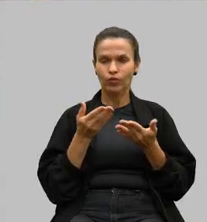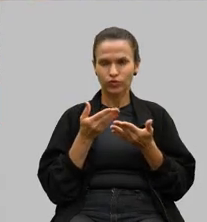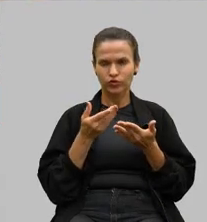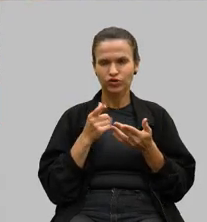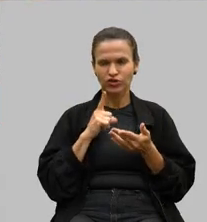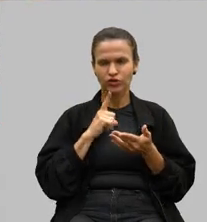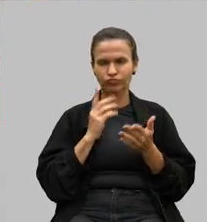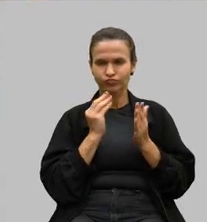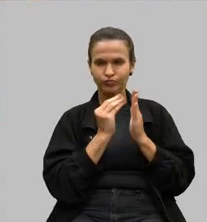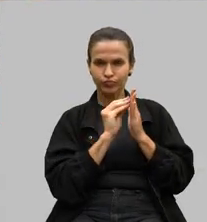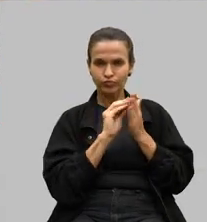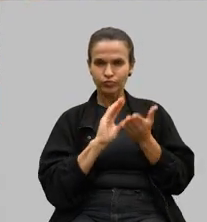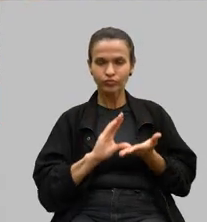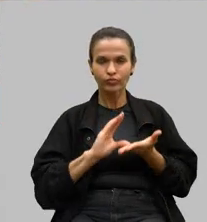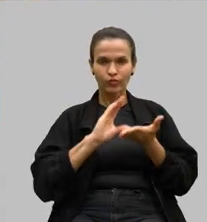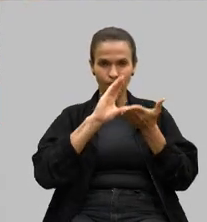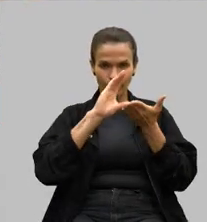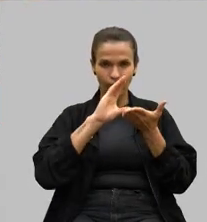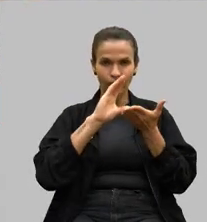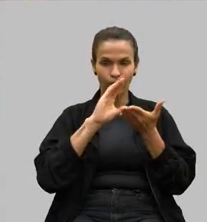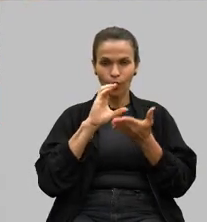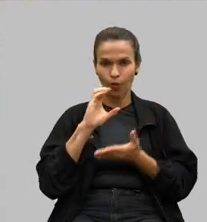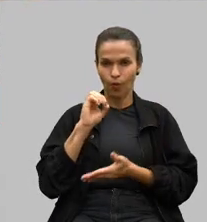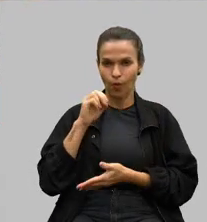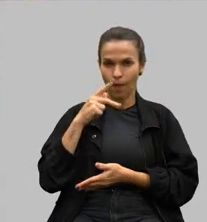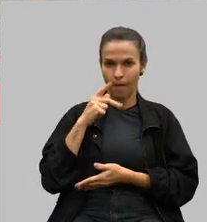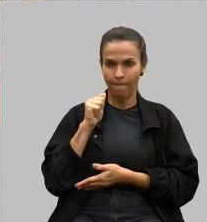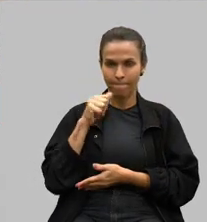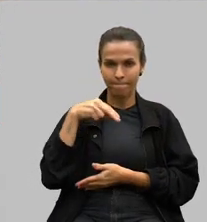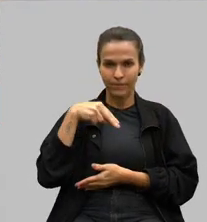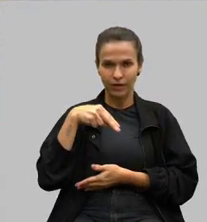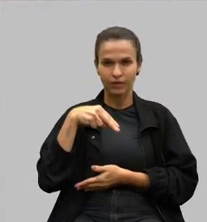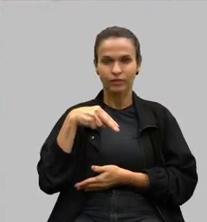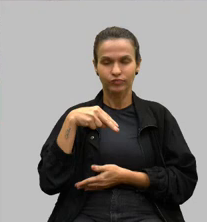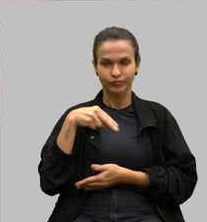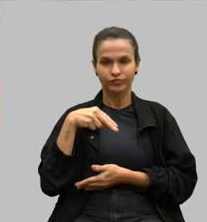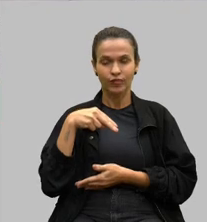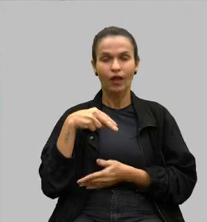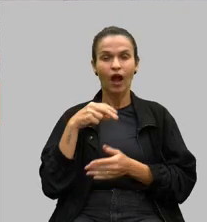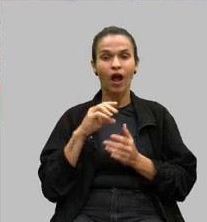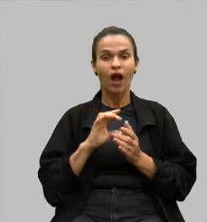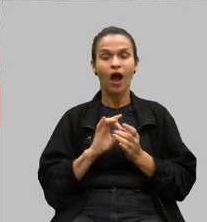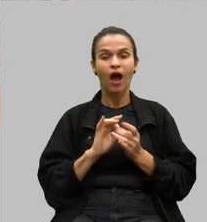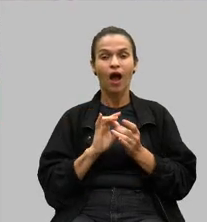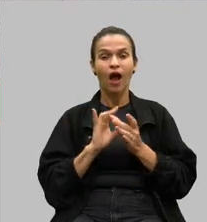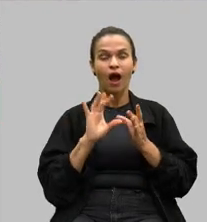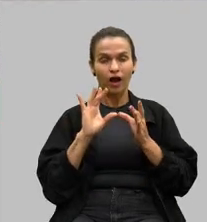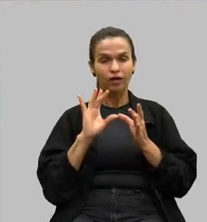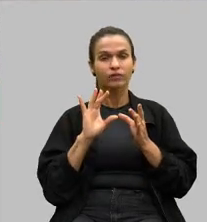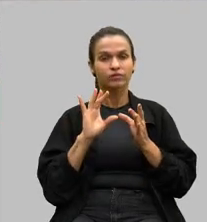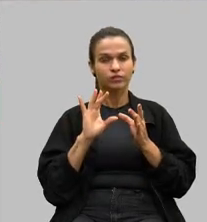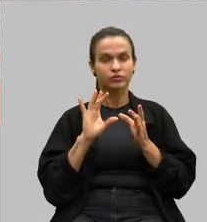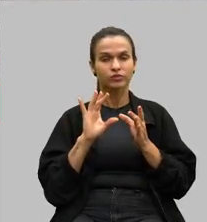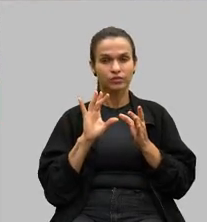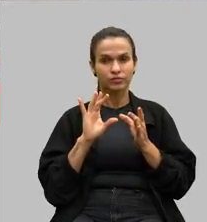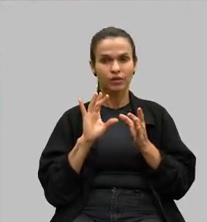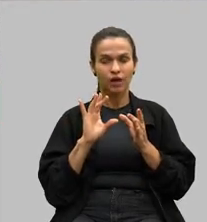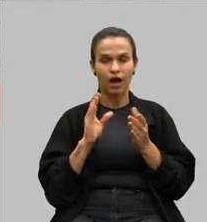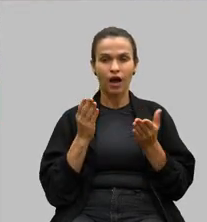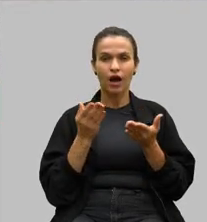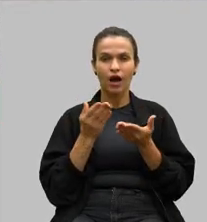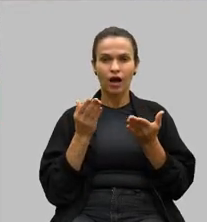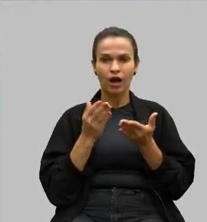avançávamos eh no Copan e a autorização para agora é a